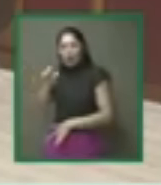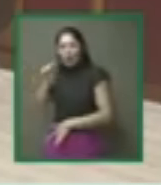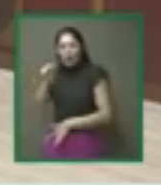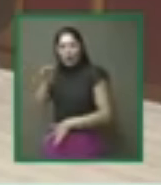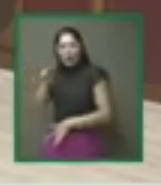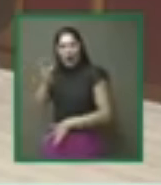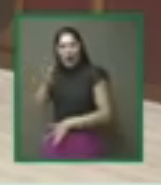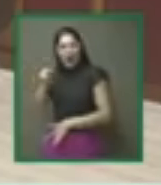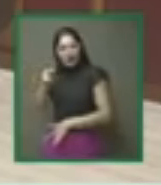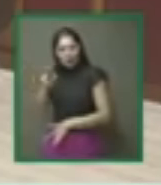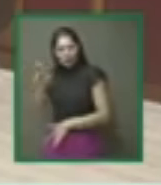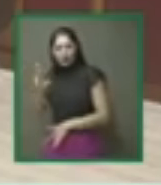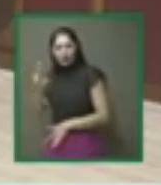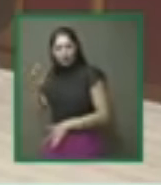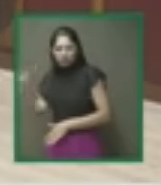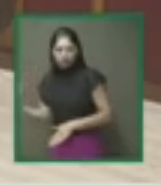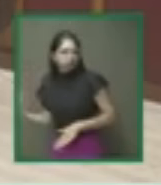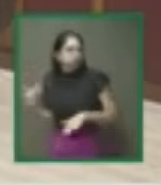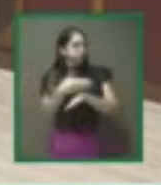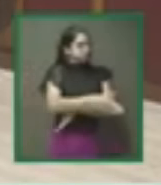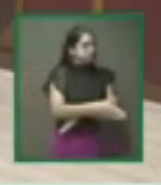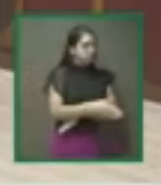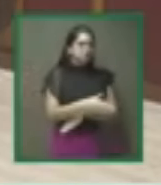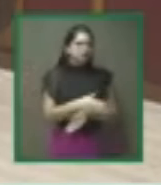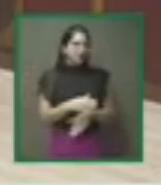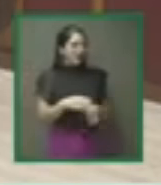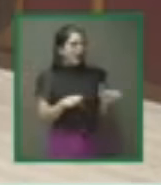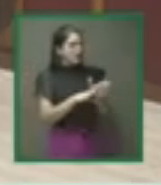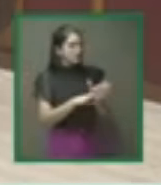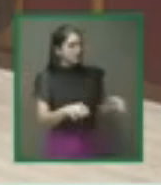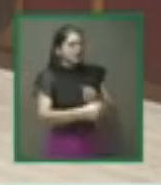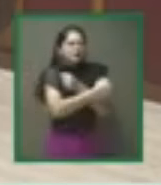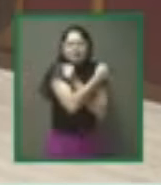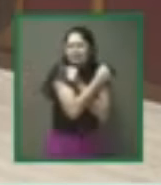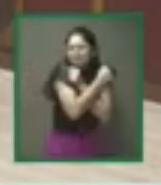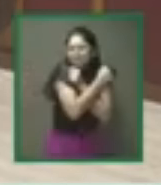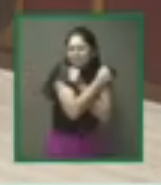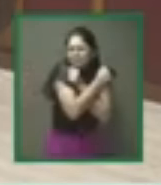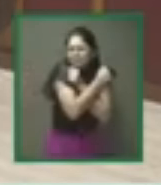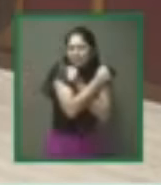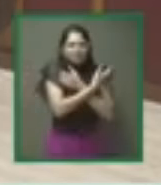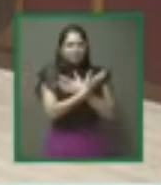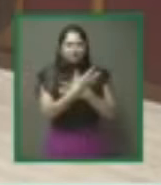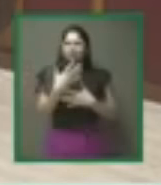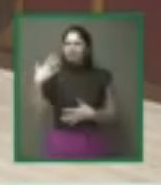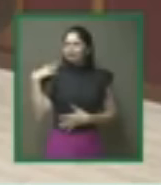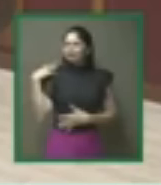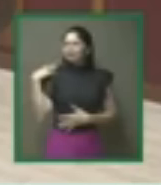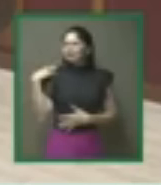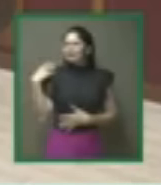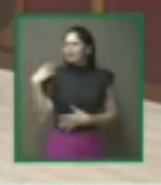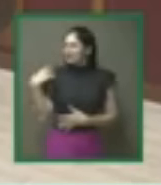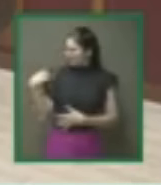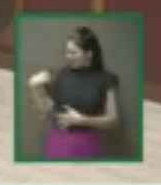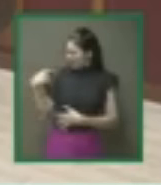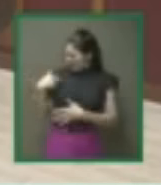no restaurante. Aí ele chega, me abraça assim, muito forte, e ele pressiona o meu ombro e ele diz assim,